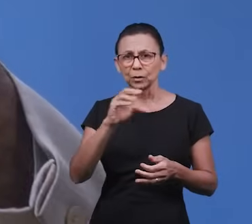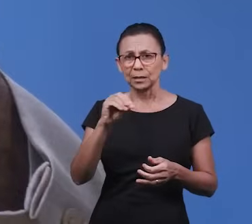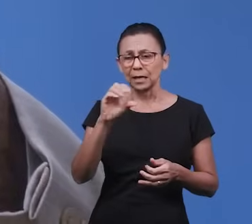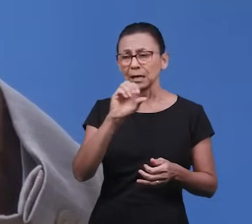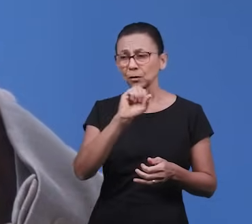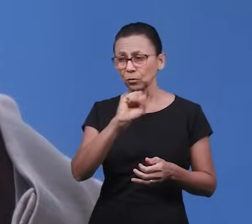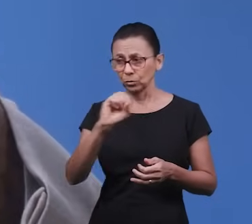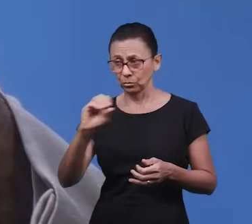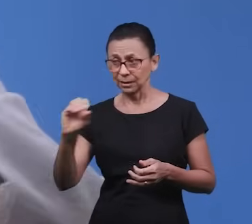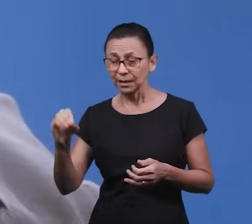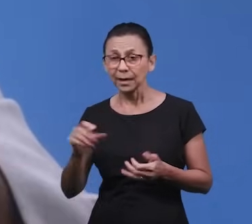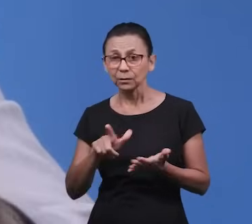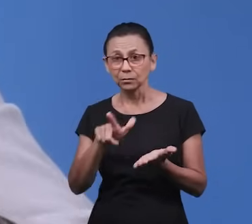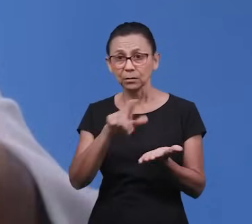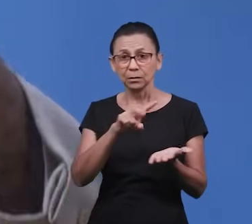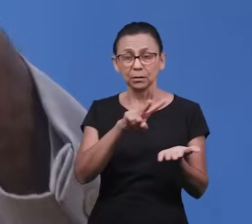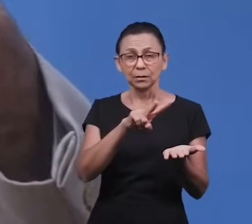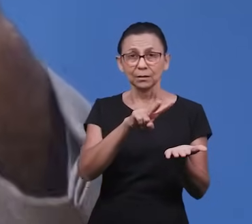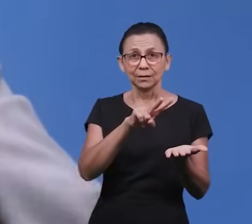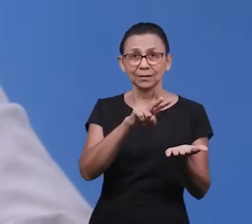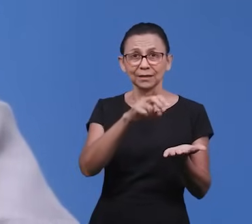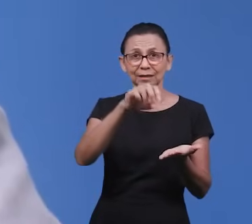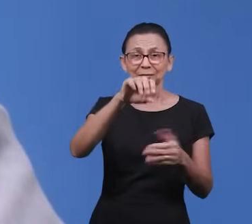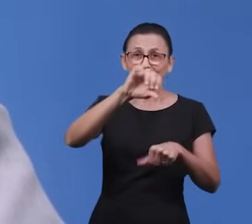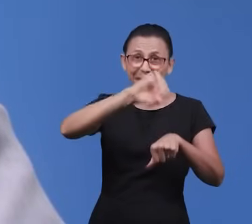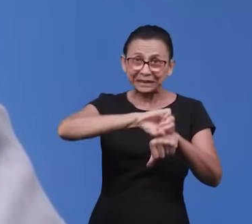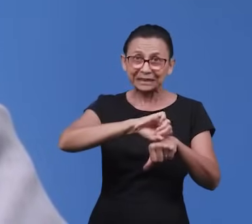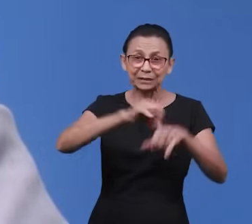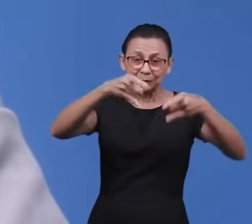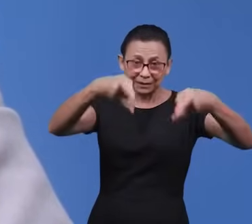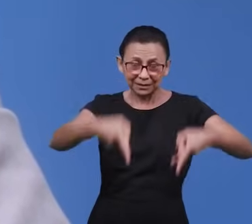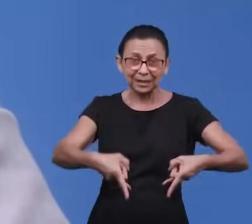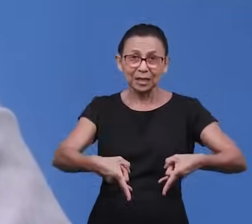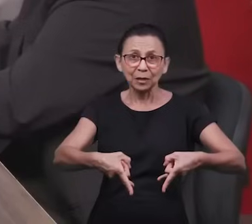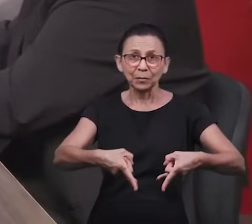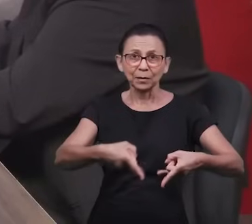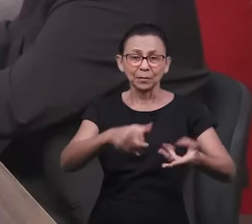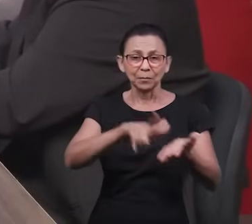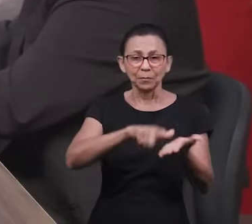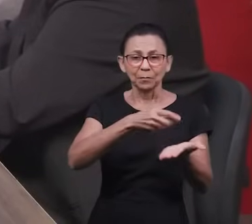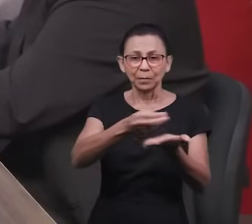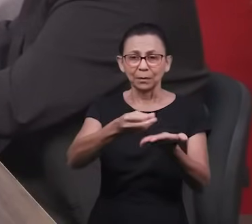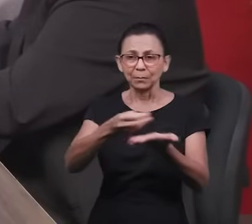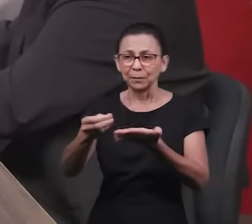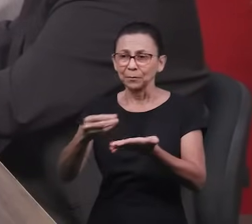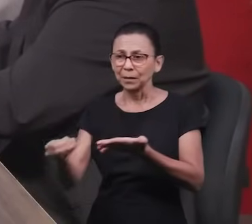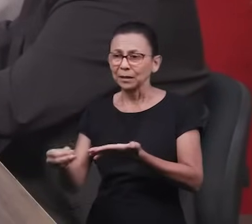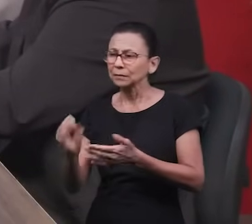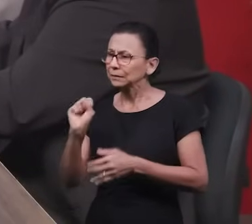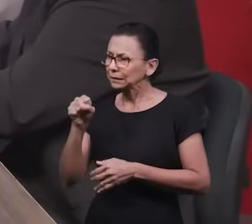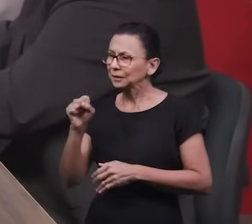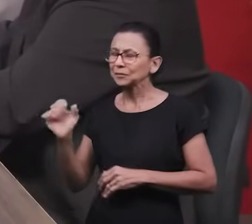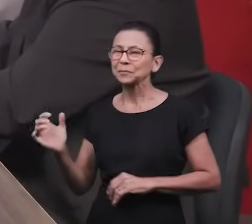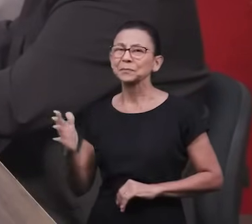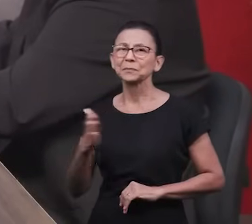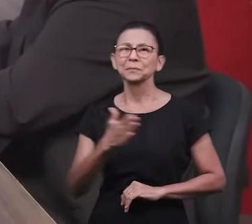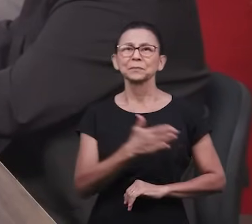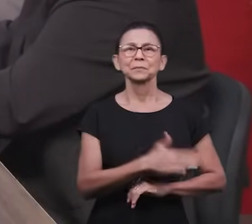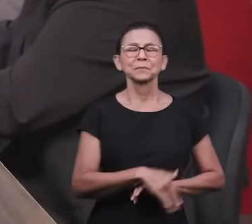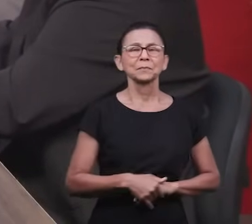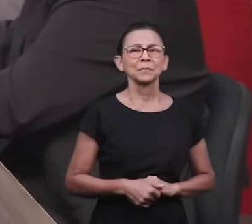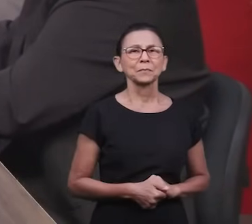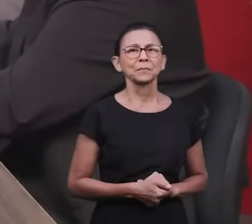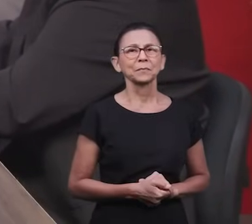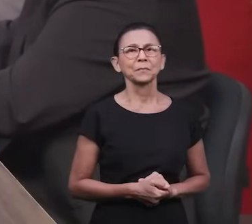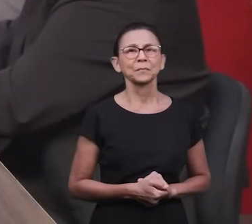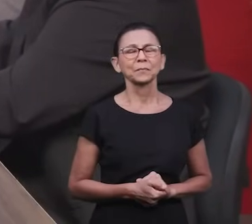ali, identificação, né, do paciente, né? O número 0800. Pastor Edson, o senhor lembra aquela primeira experiência que nós tivemos?